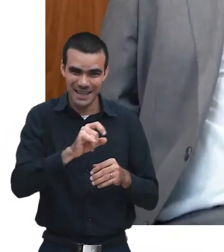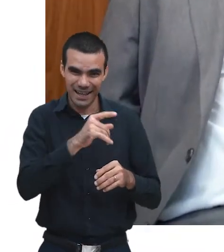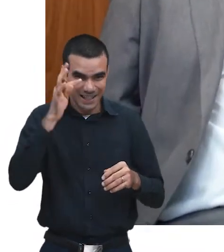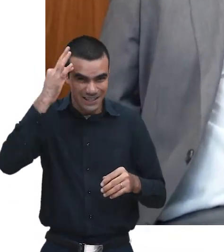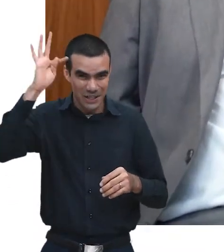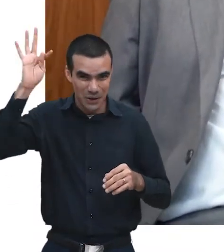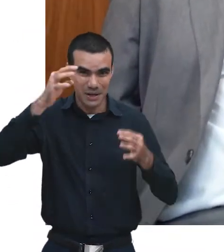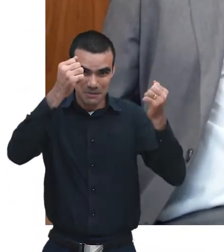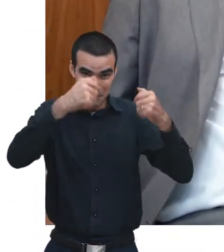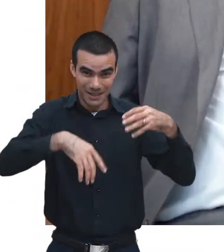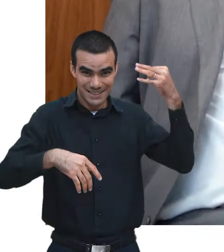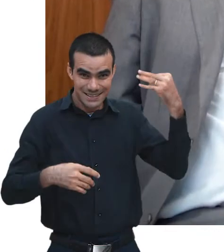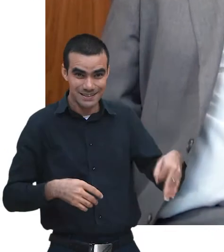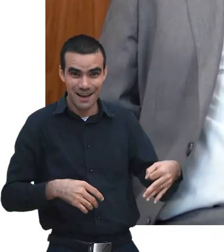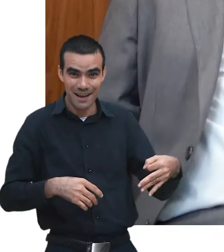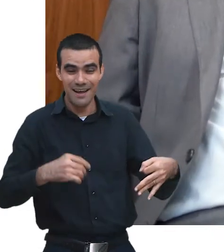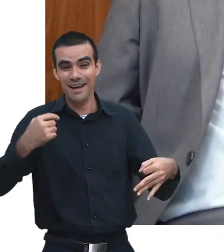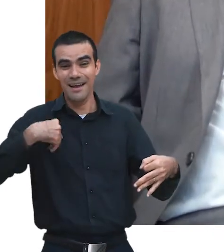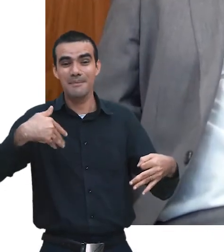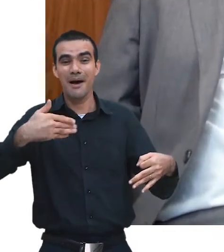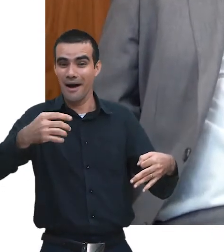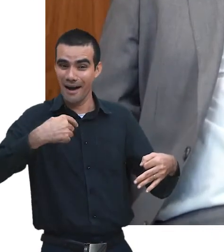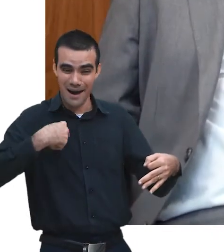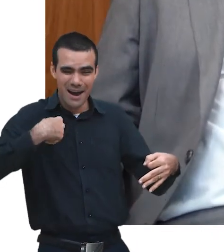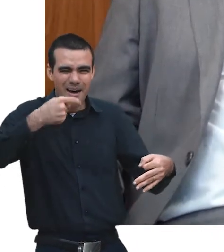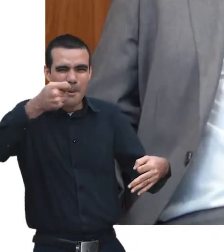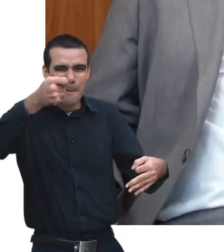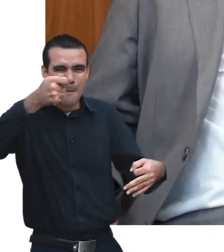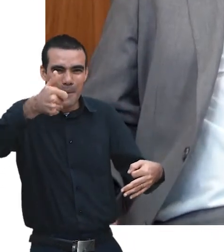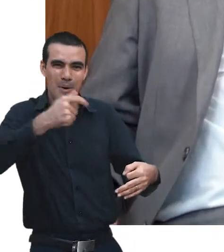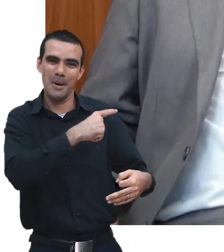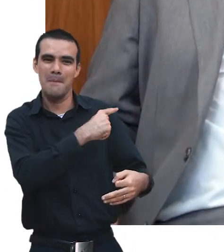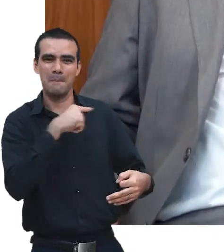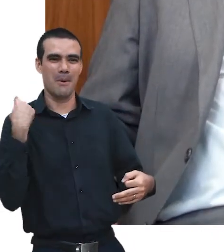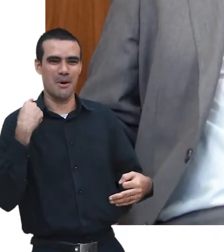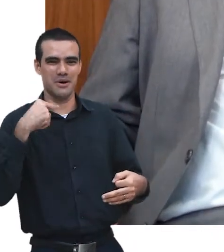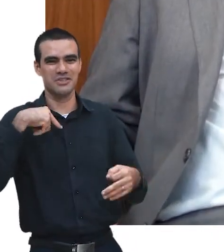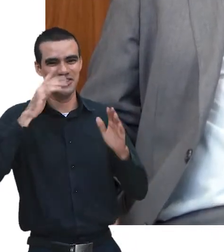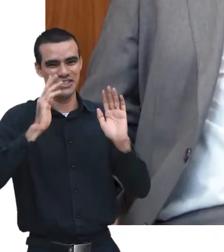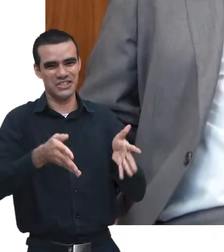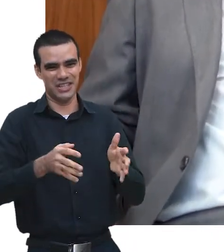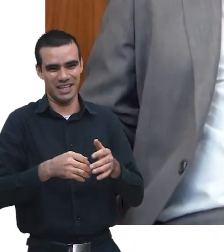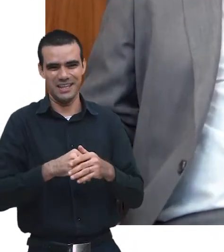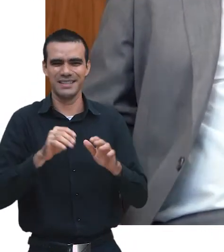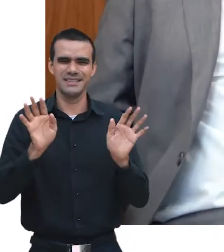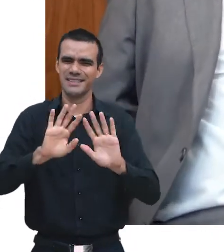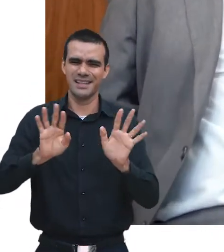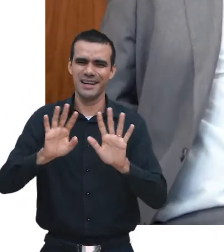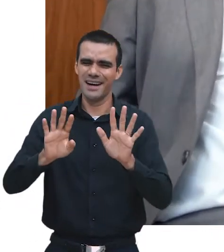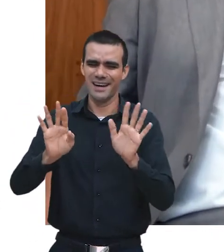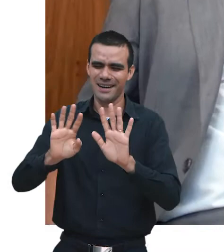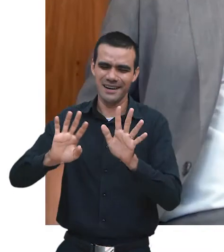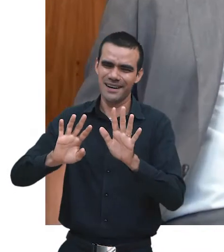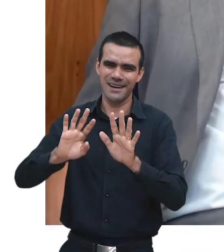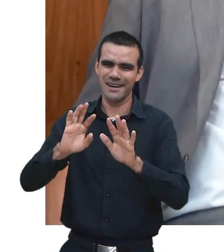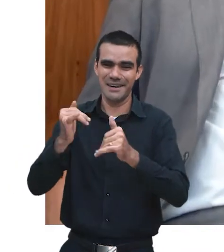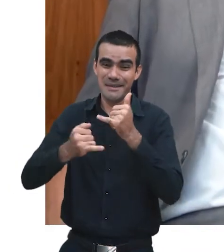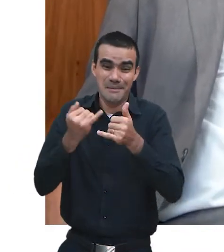se a teoria do Dr. Alva estiver certa, eu devo estar prestes a partir. Não diga